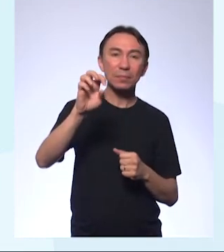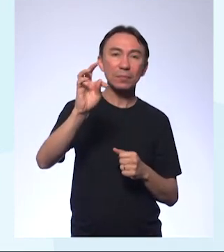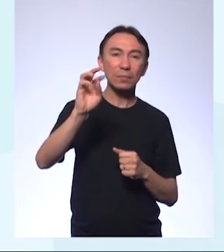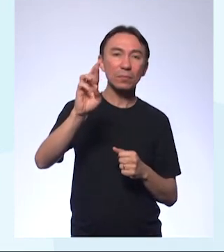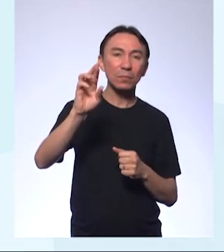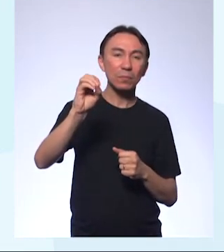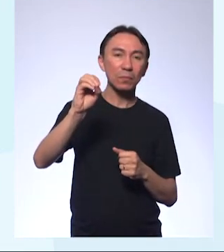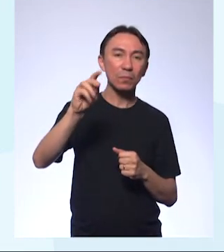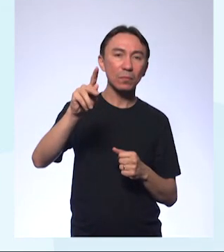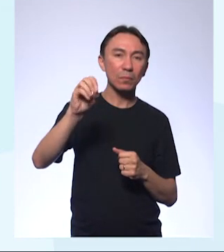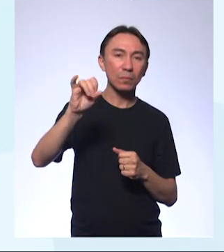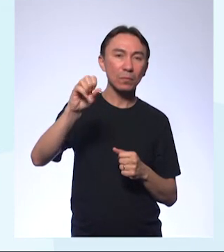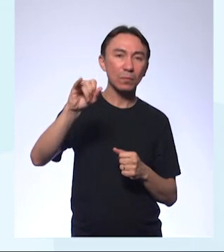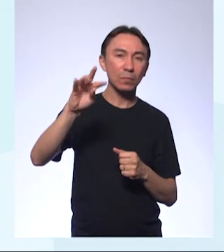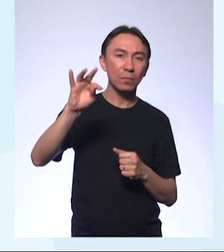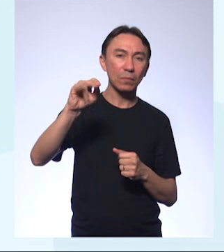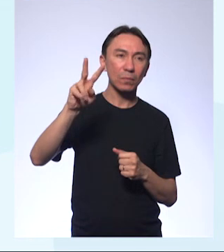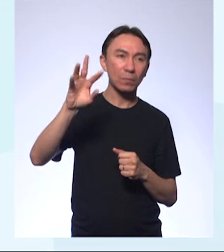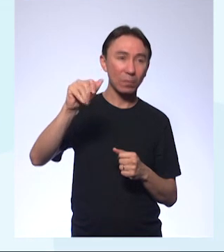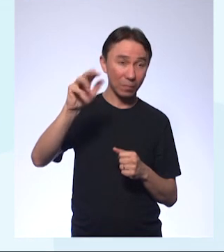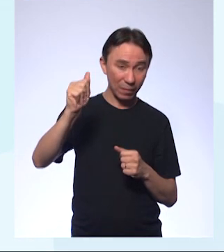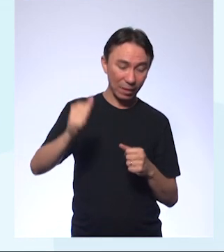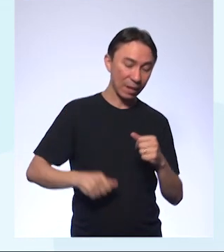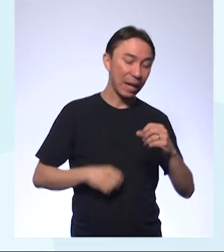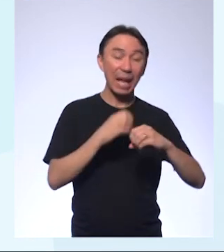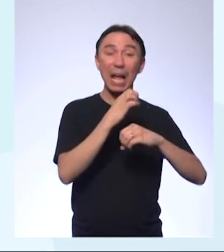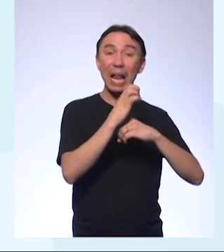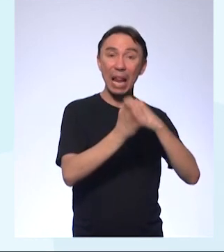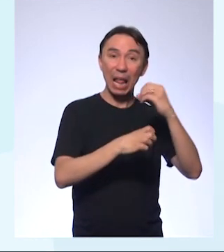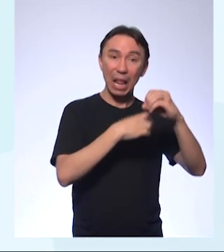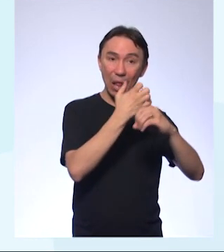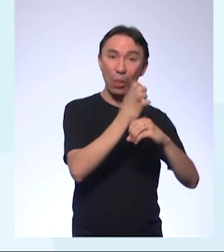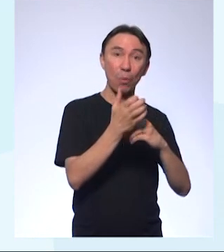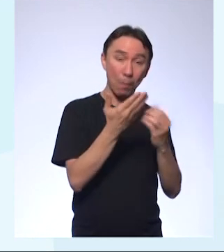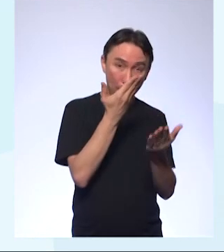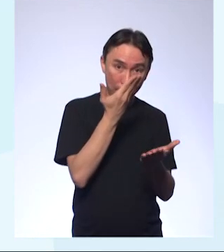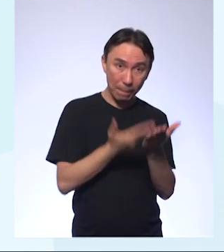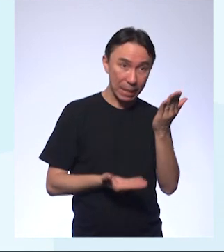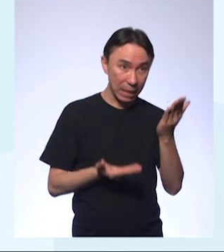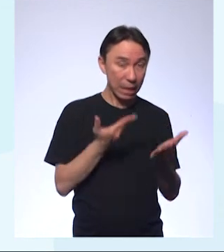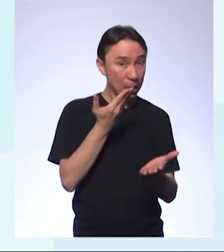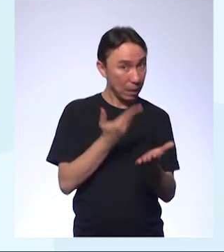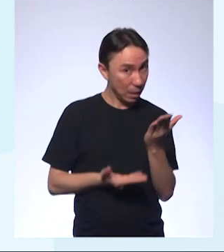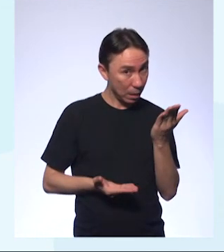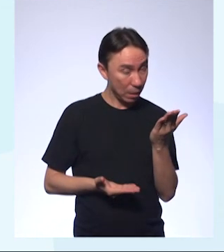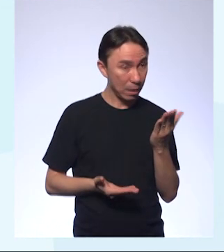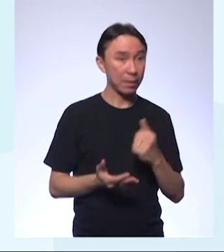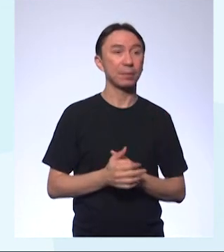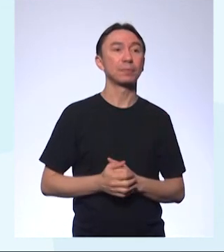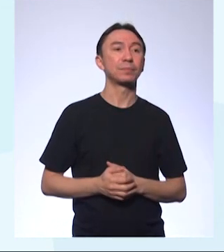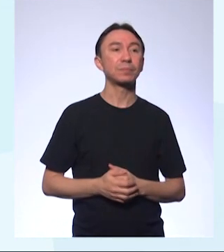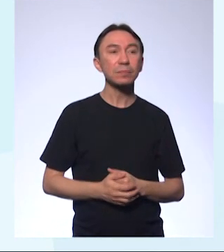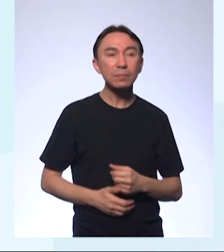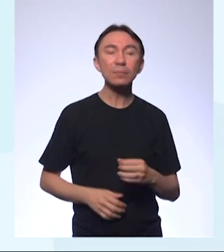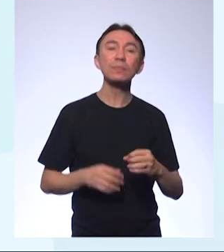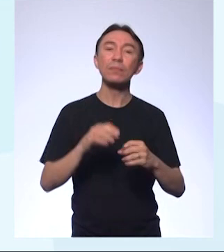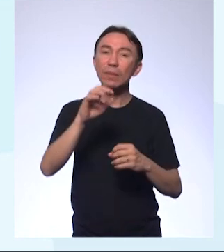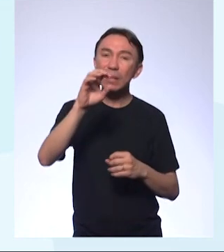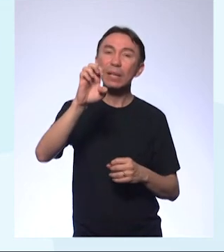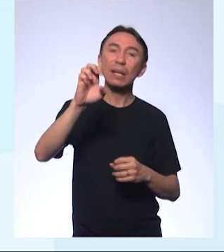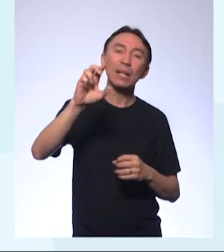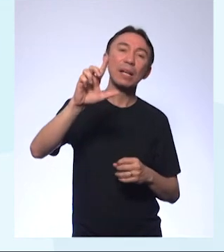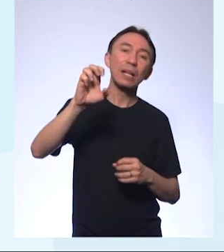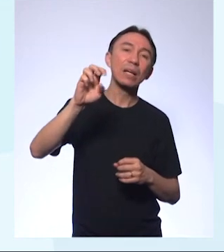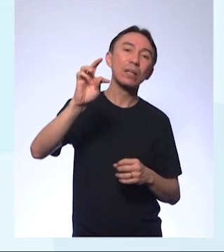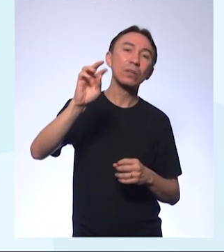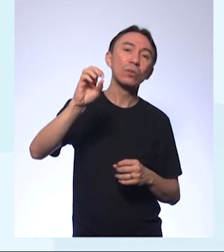caráter metálico, porque a gente viu que os metais são os elementos que têm a maior tendência a perder os elétrons. A eletronegatividade, que é a